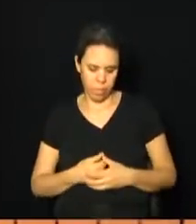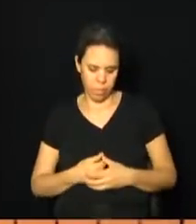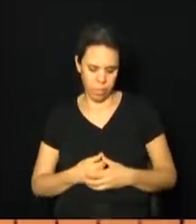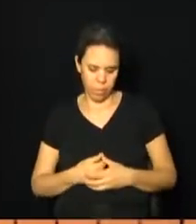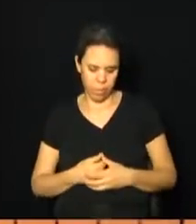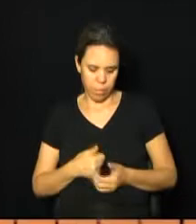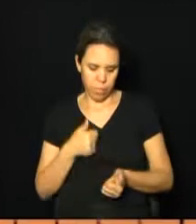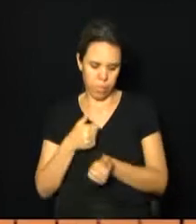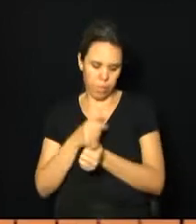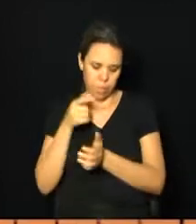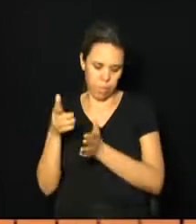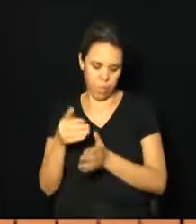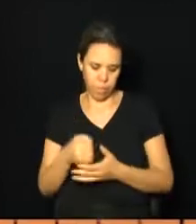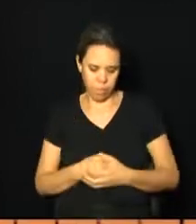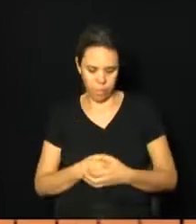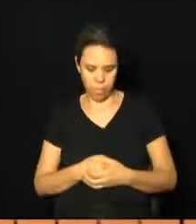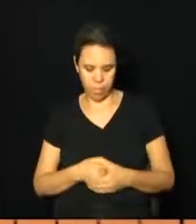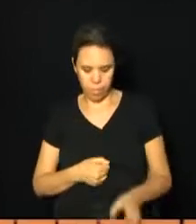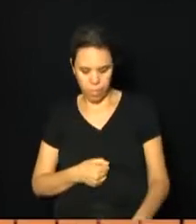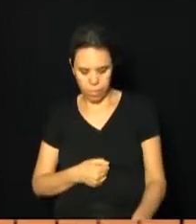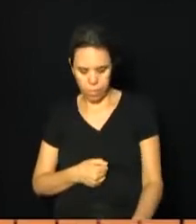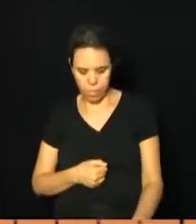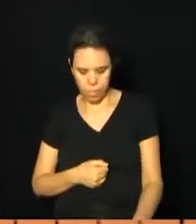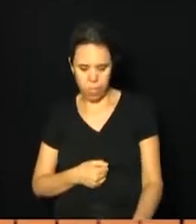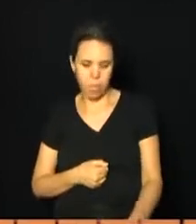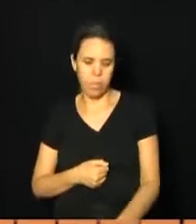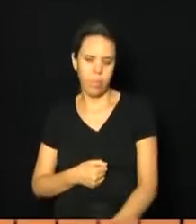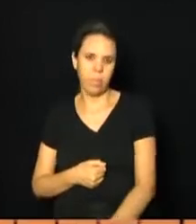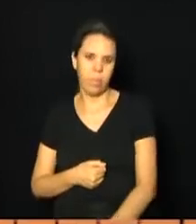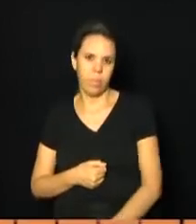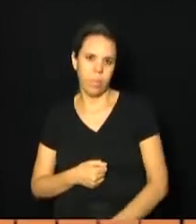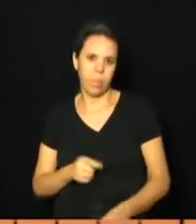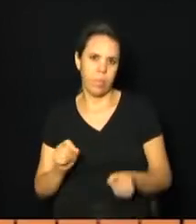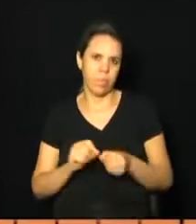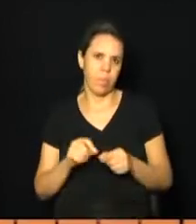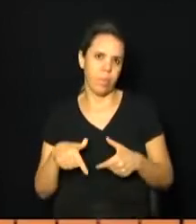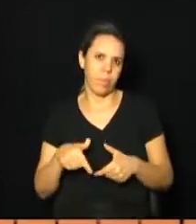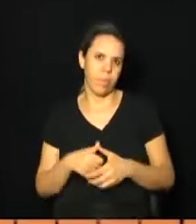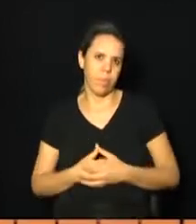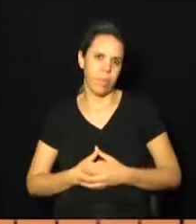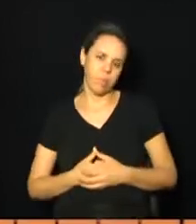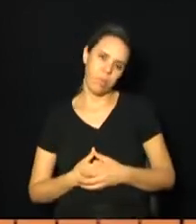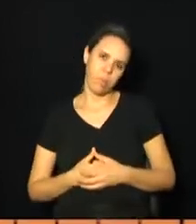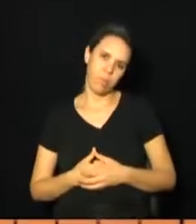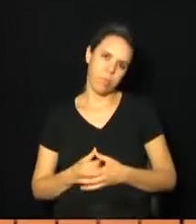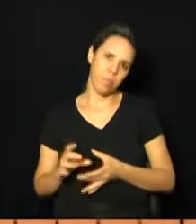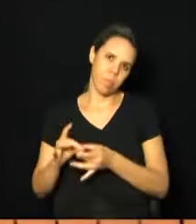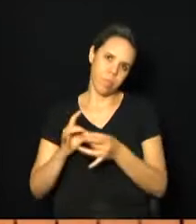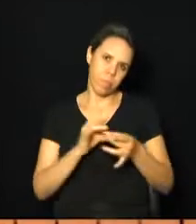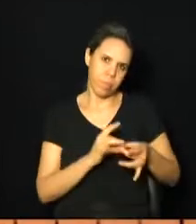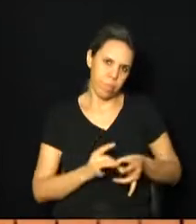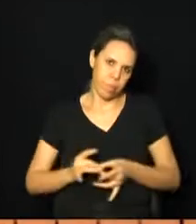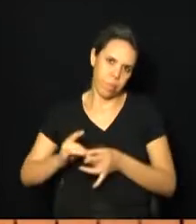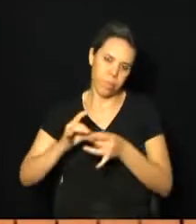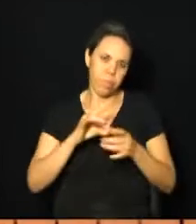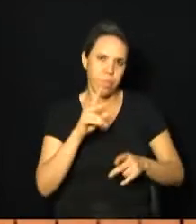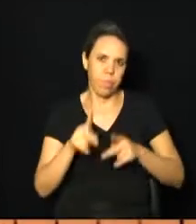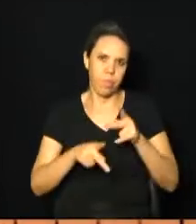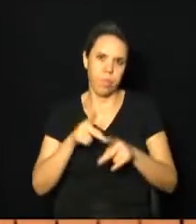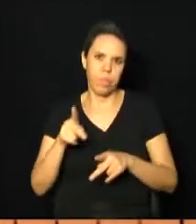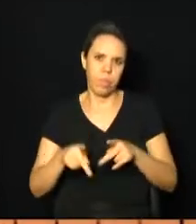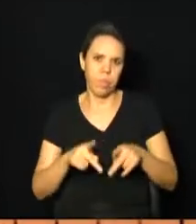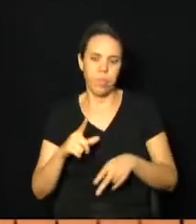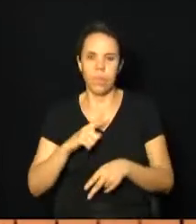na beira de rio. Inclusive a gente faz um trabalho em conjunto com o pessoal que